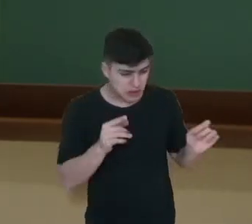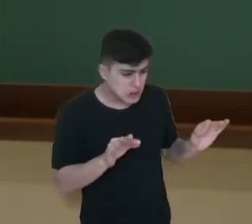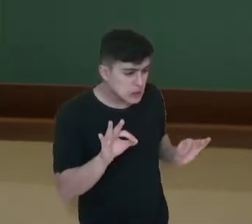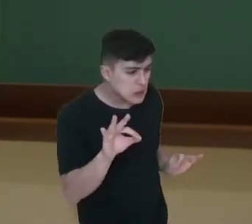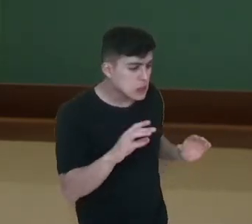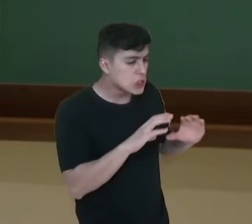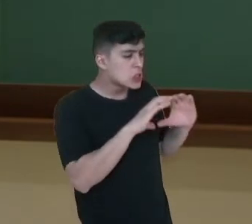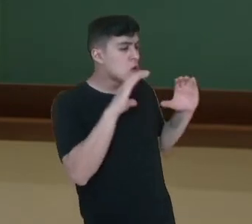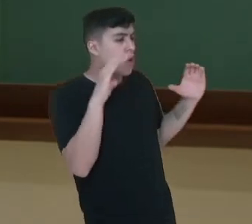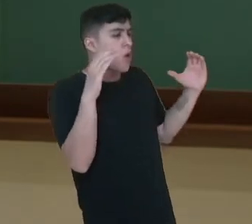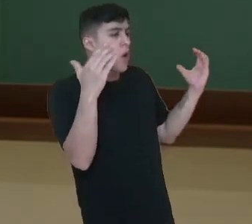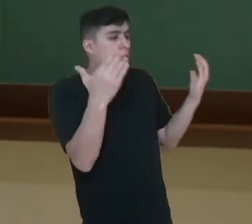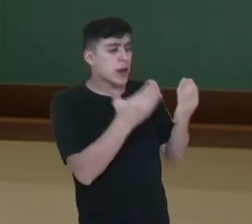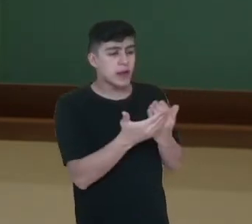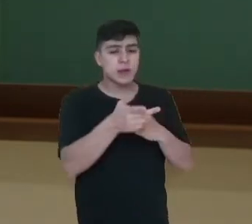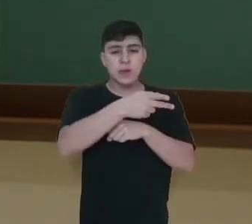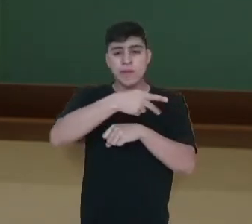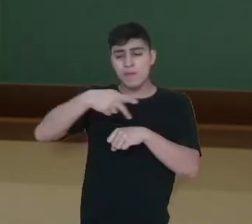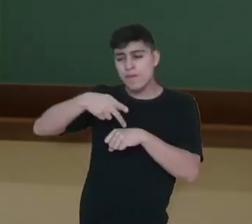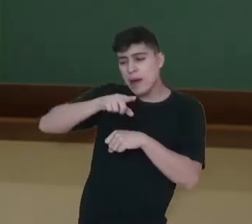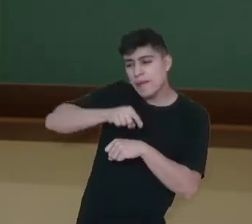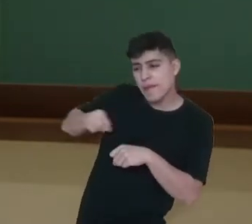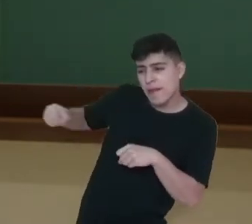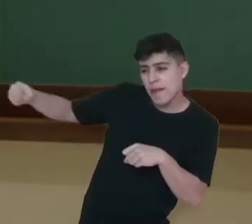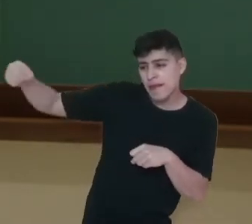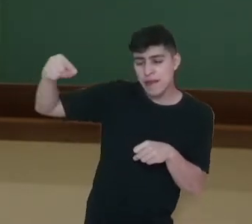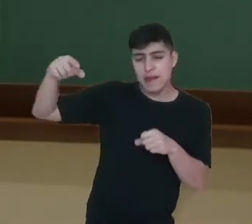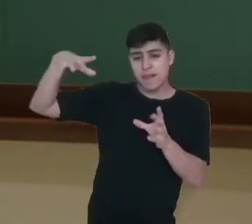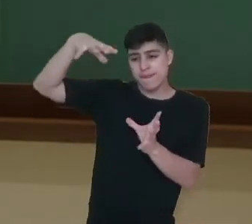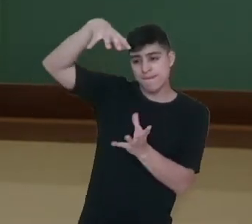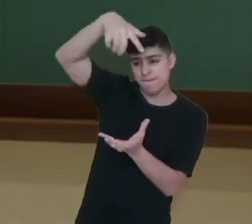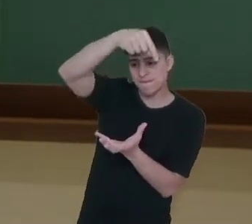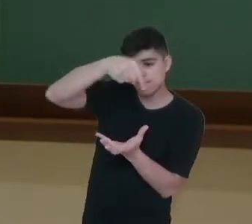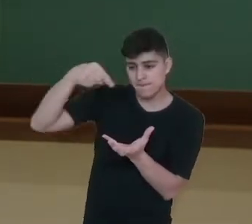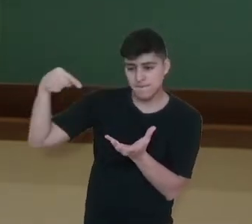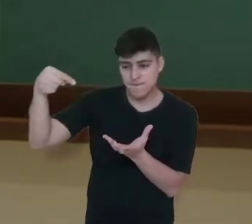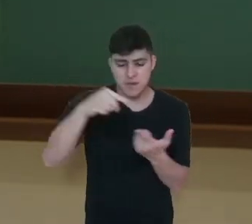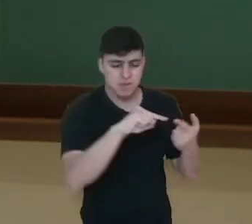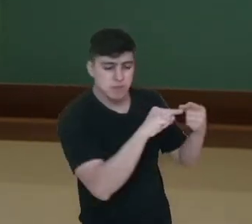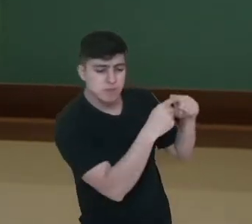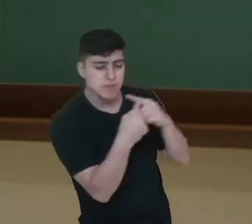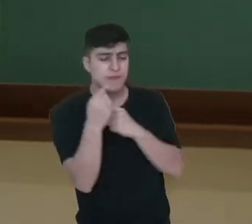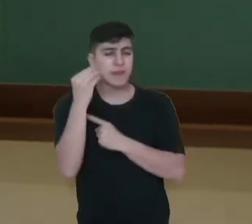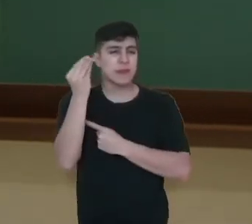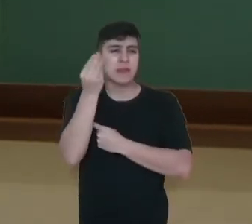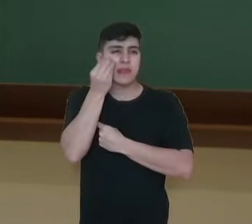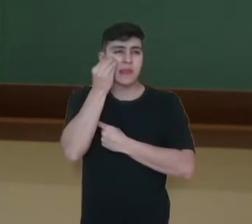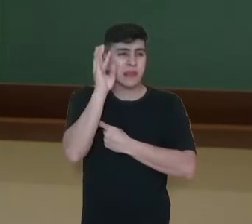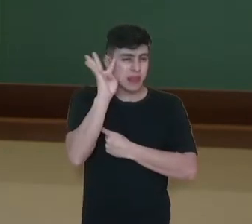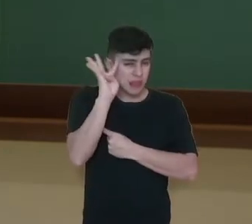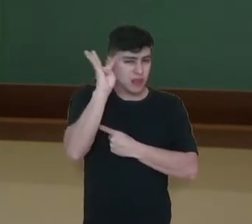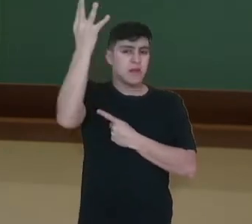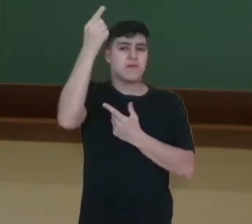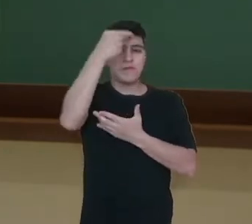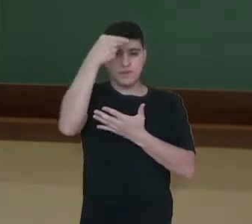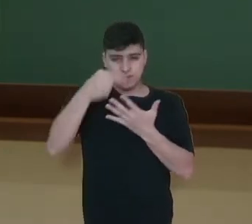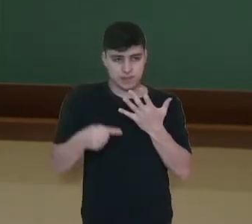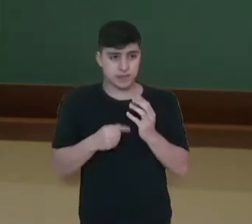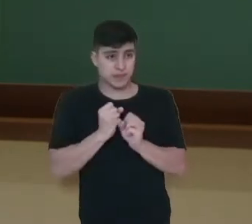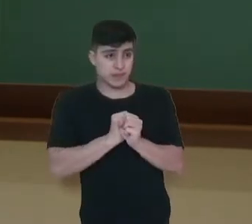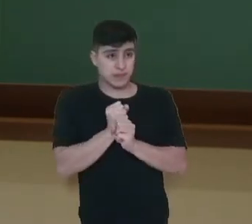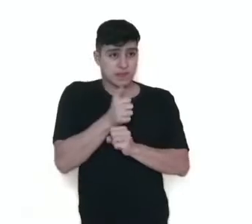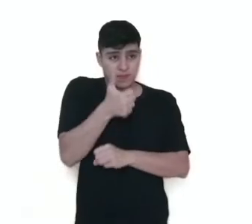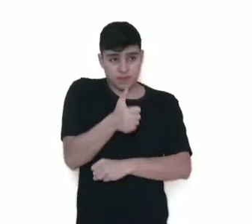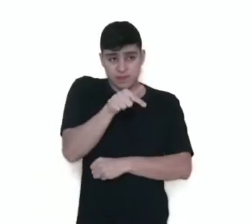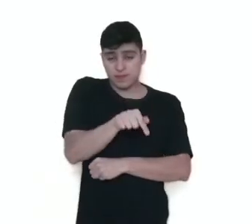congresso continental. Eles vão fazer um congresso entre eles, para definir algumas coisas, certo? Então, em